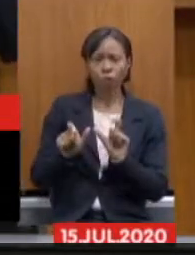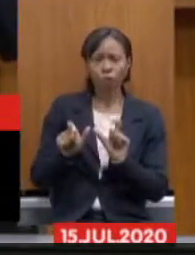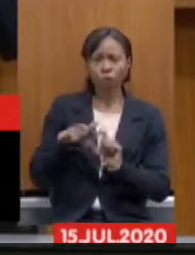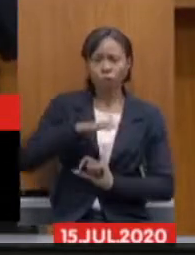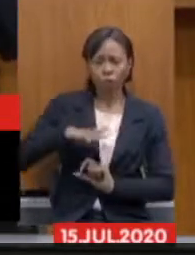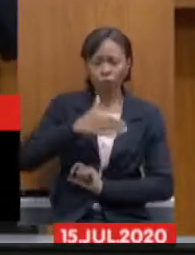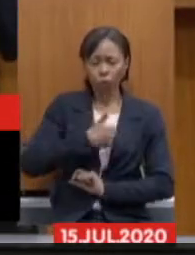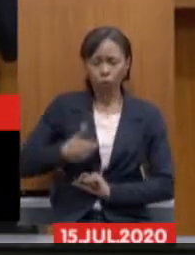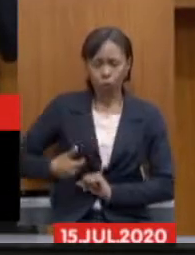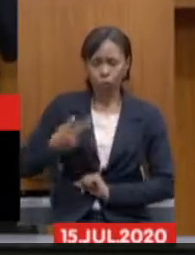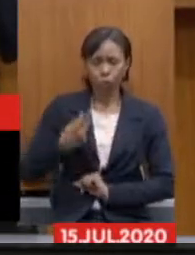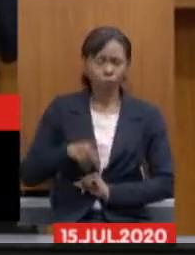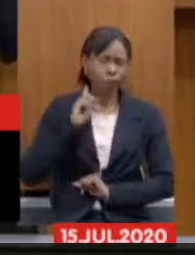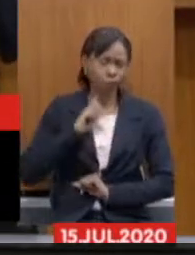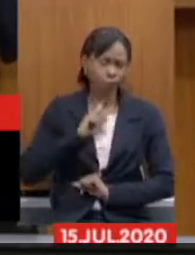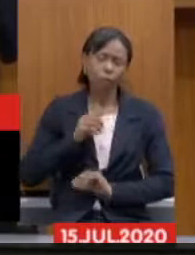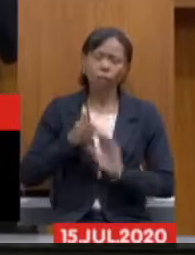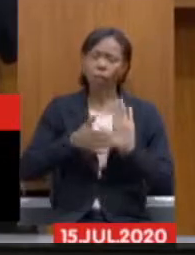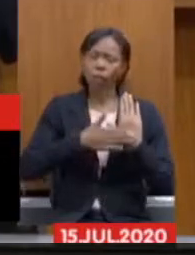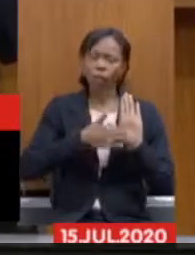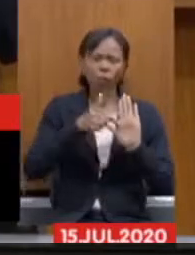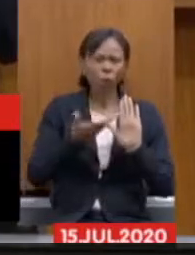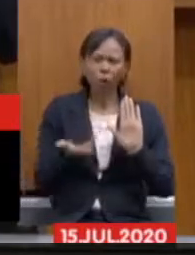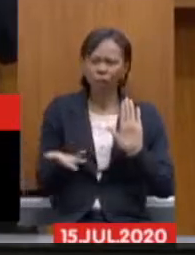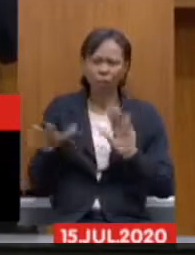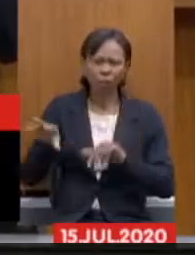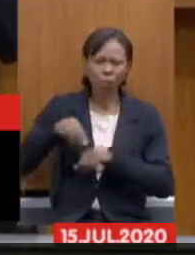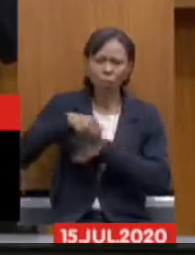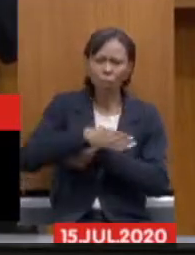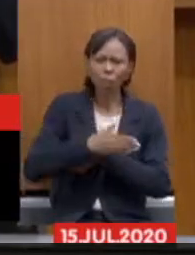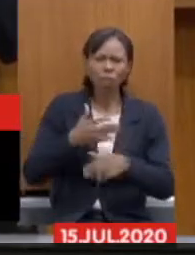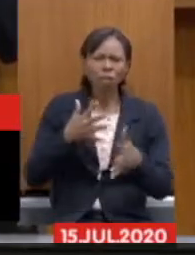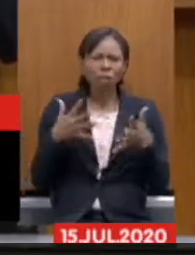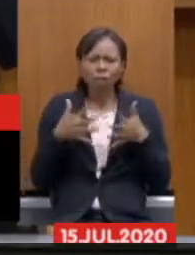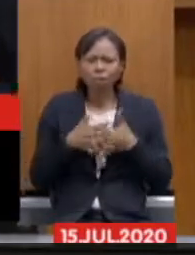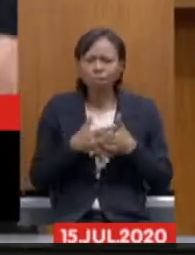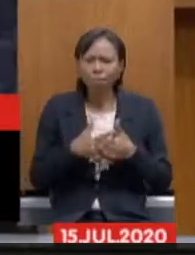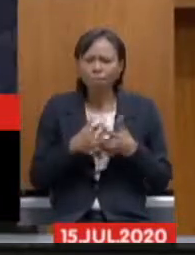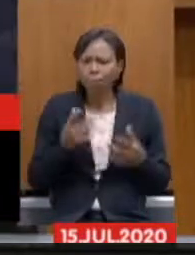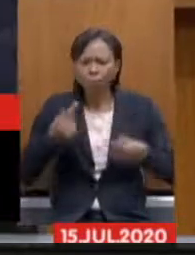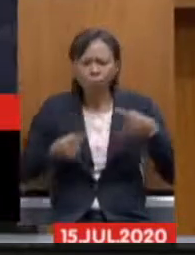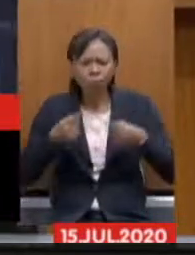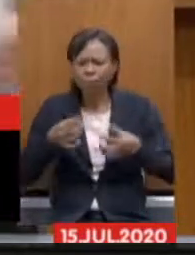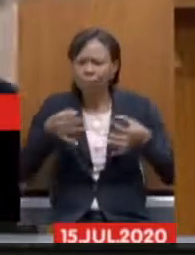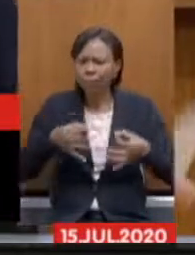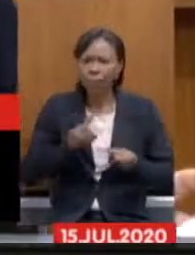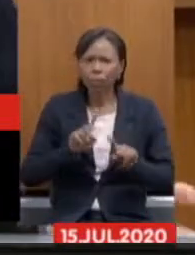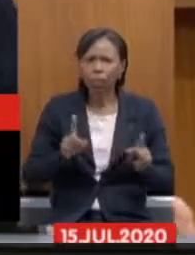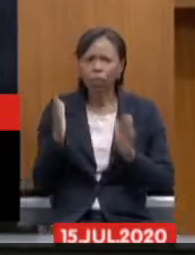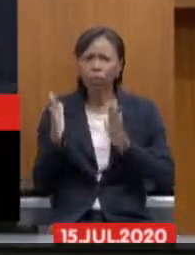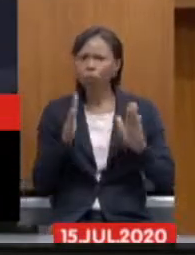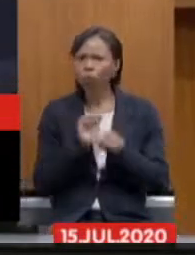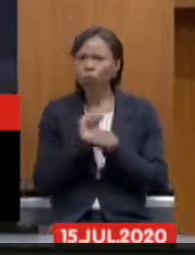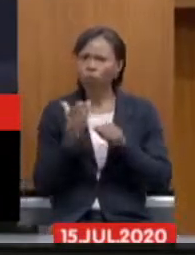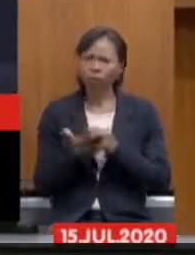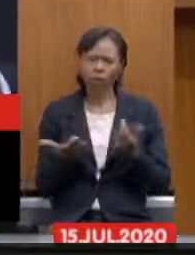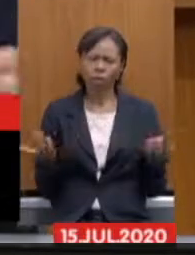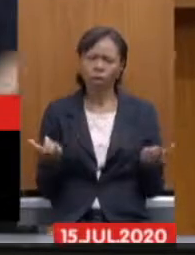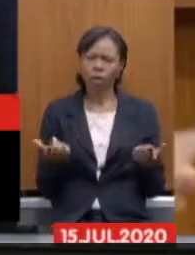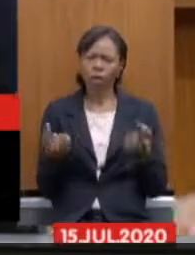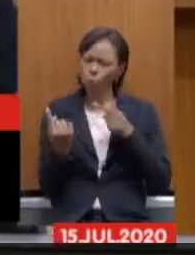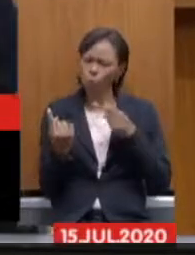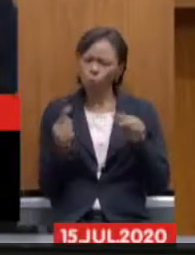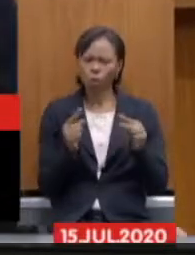mineiro que essa proposta tenha sido enviadas em qualquer discussão efetiva e no meio de uma pandemia é ofensivo com a